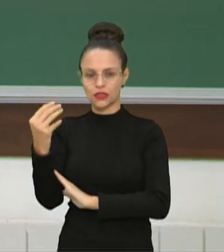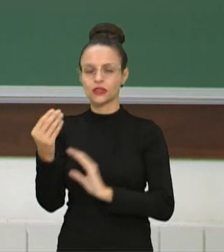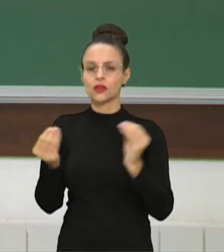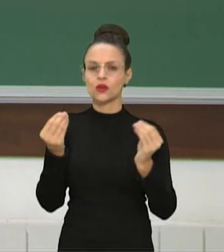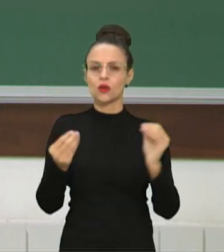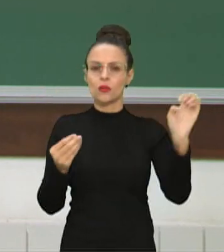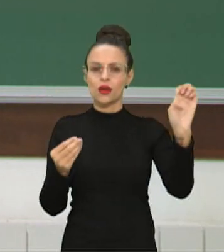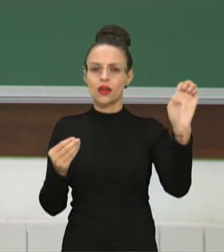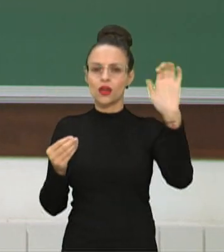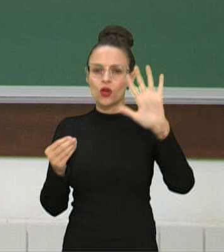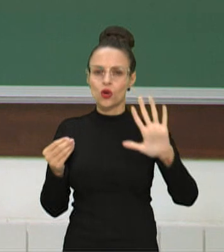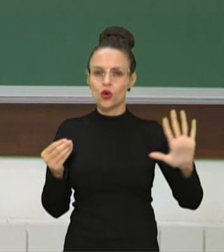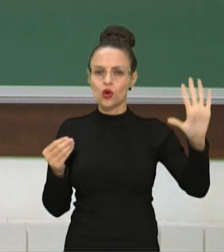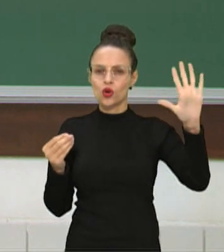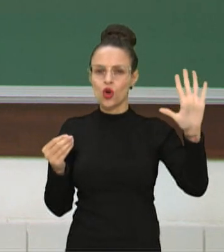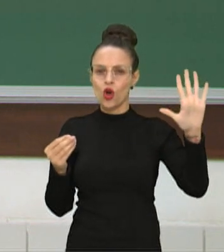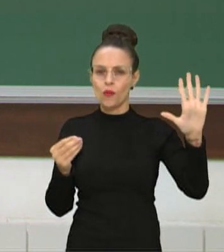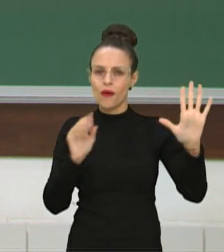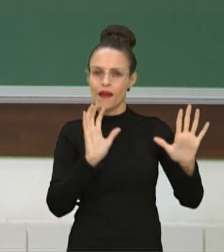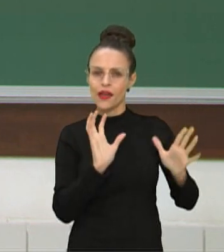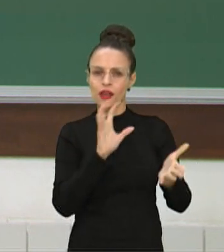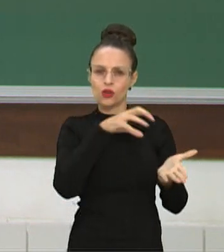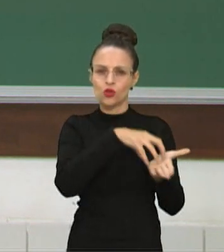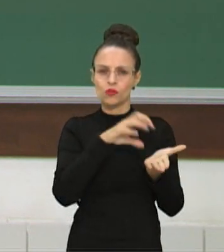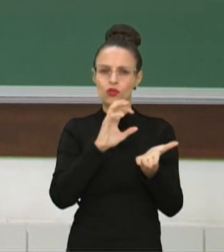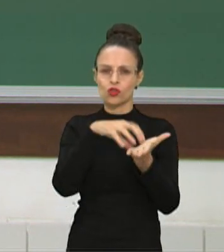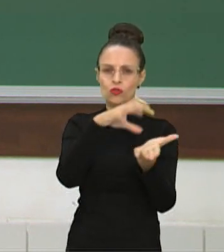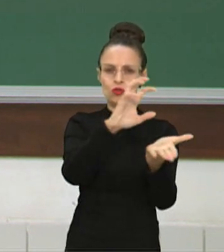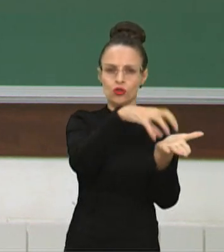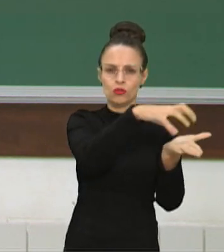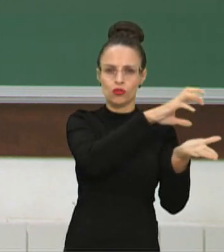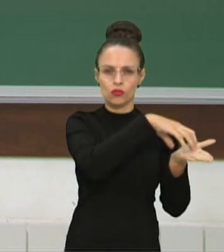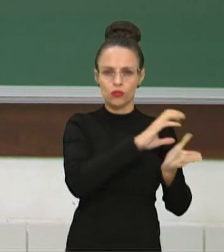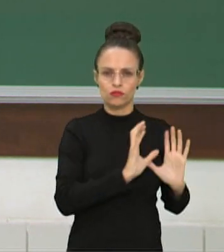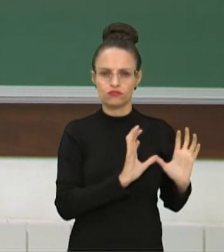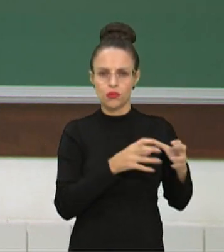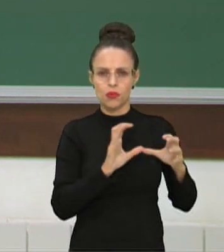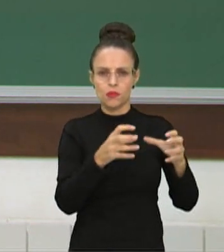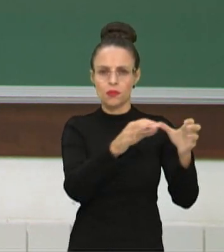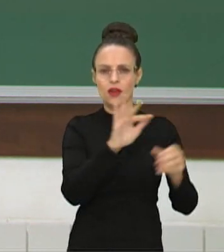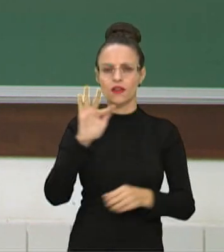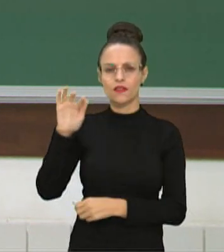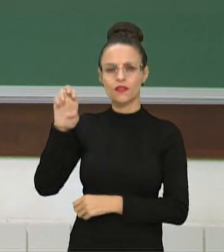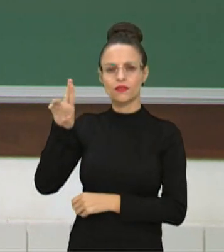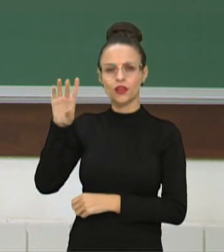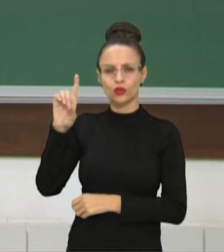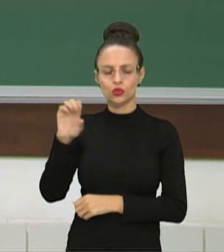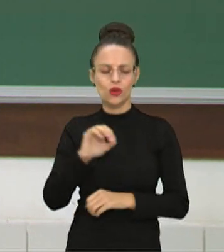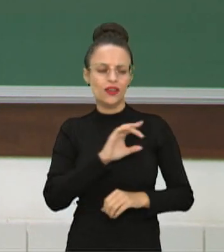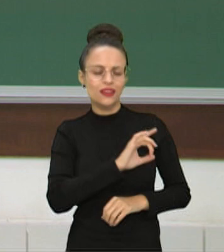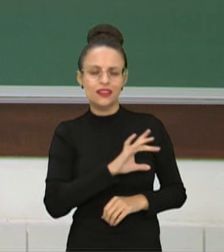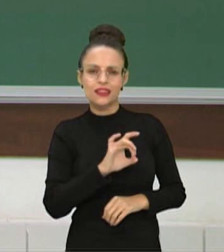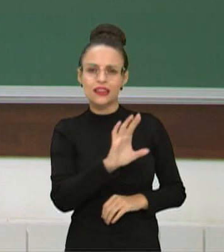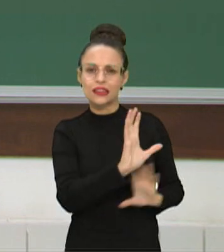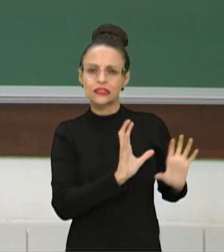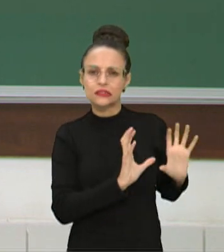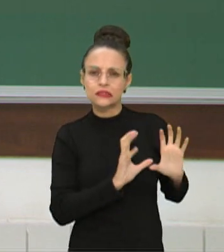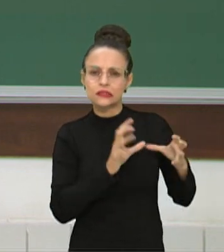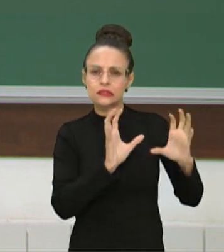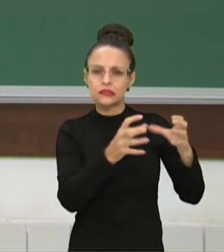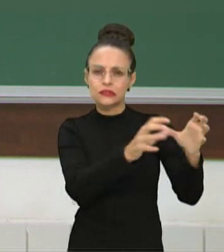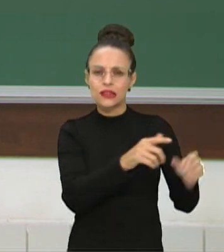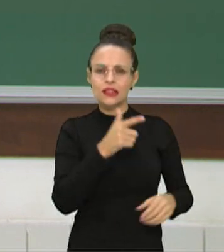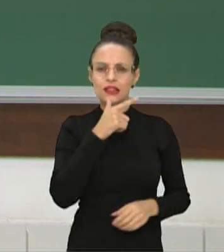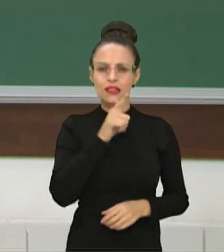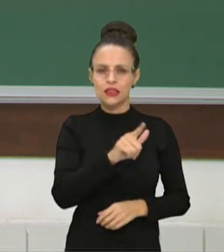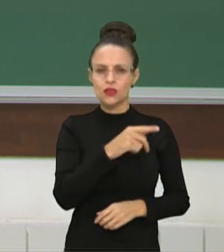Europa era um montoado de feudos, cada feudo tinha sua medida, seu peso, sua língua.